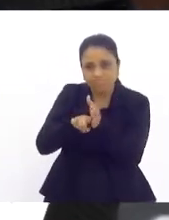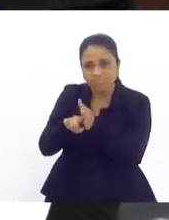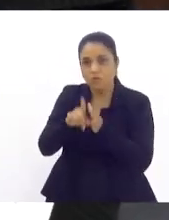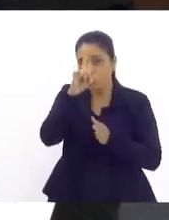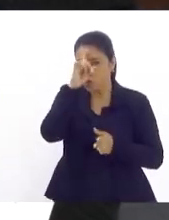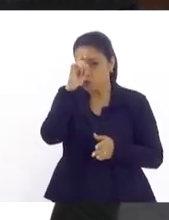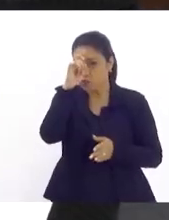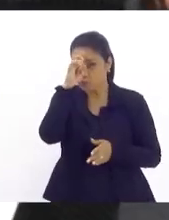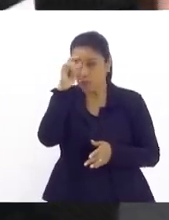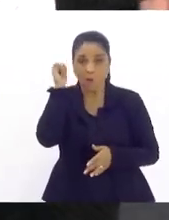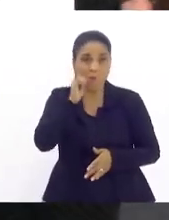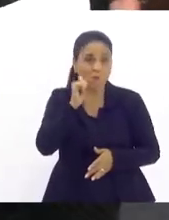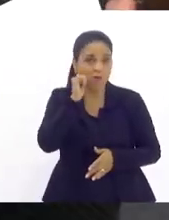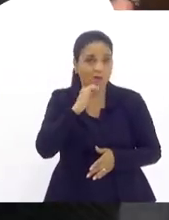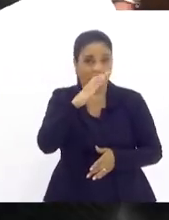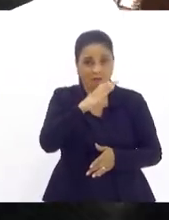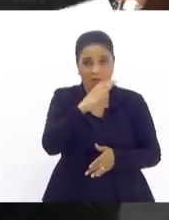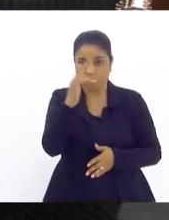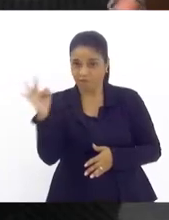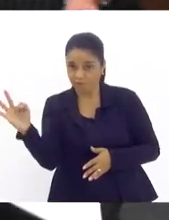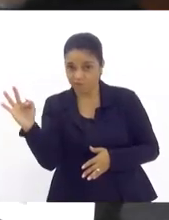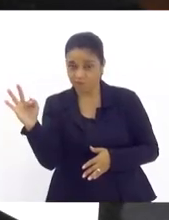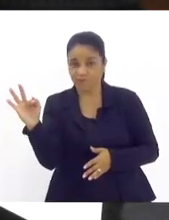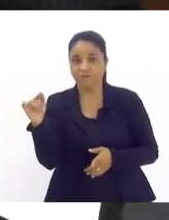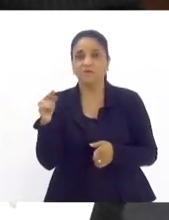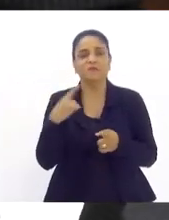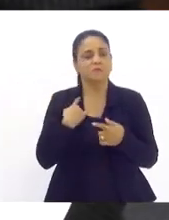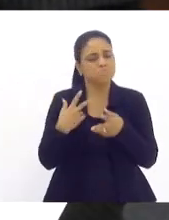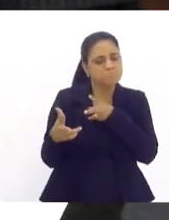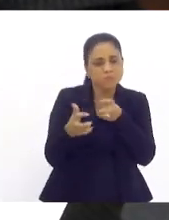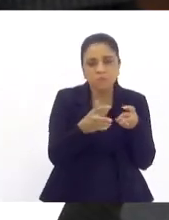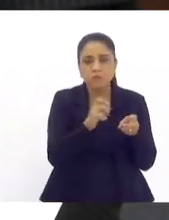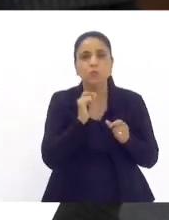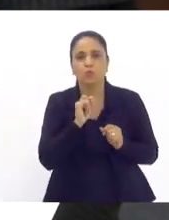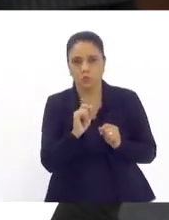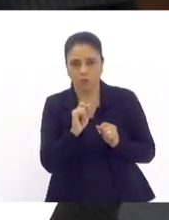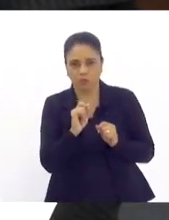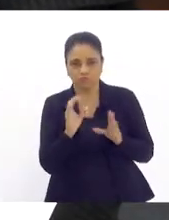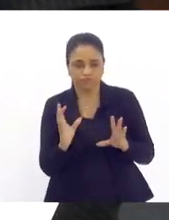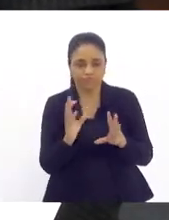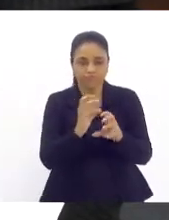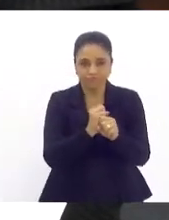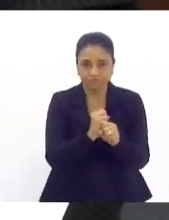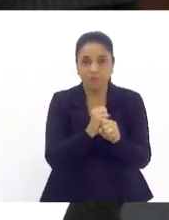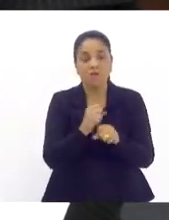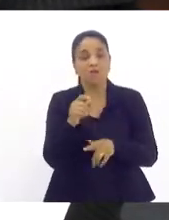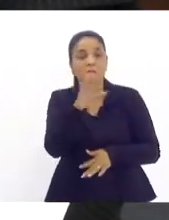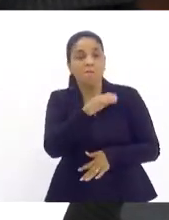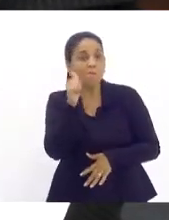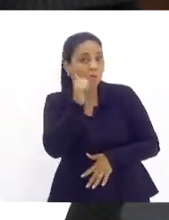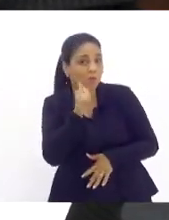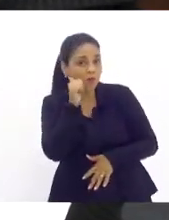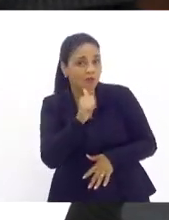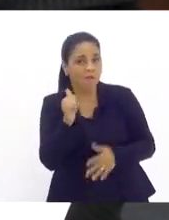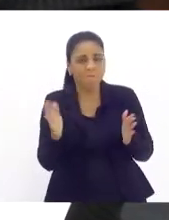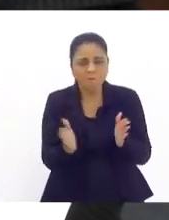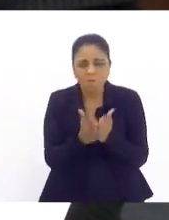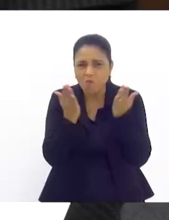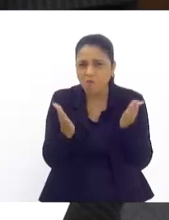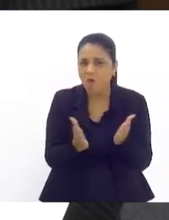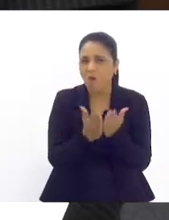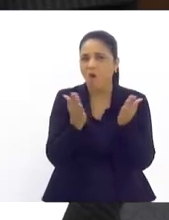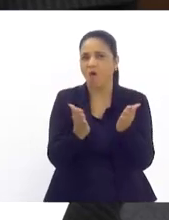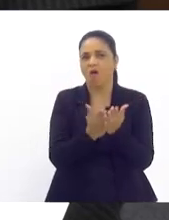em 2019 e a gente viu que não só as mulheres mais pobres sofriam um processo